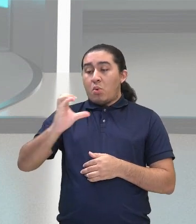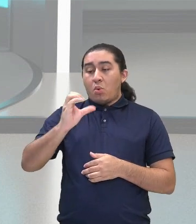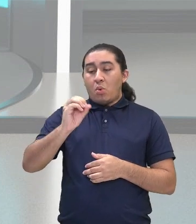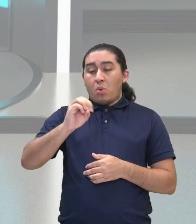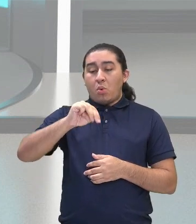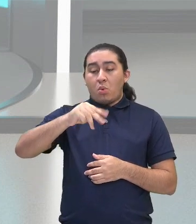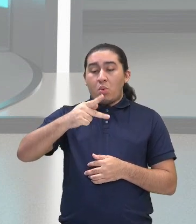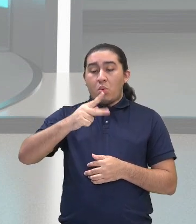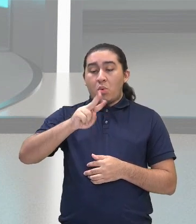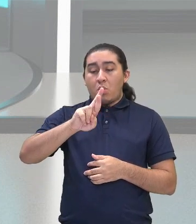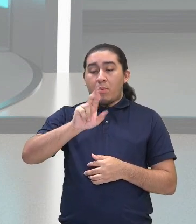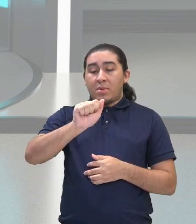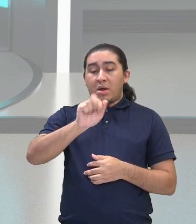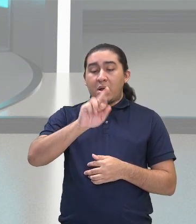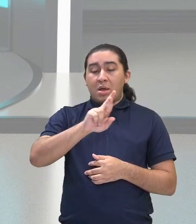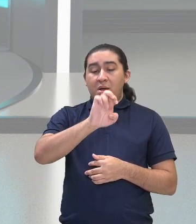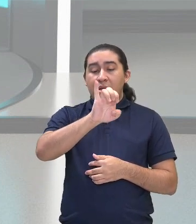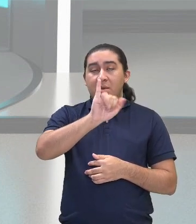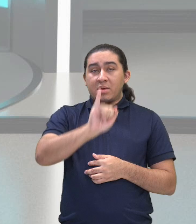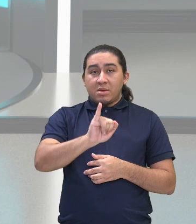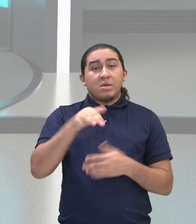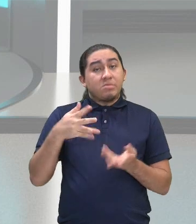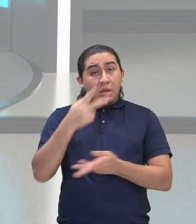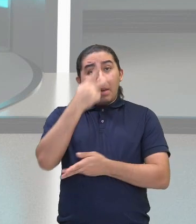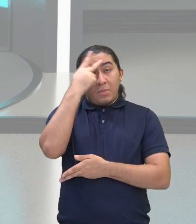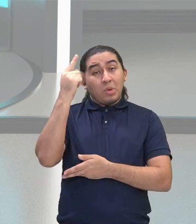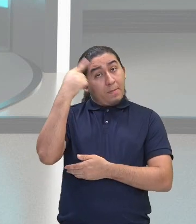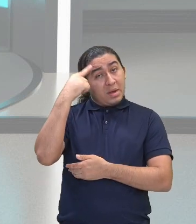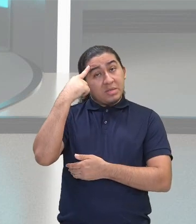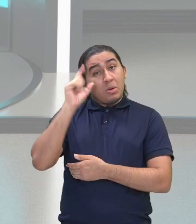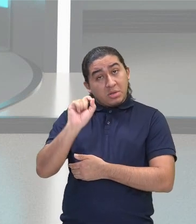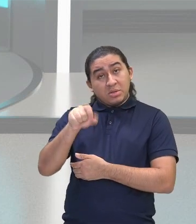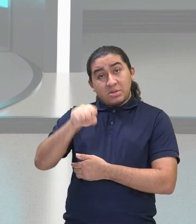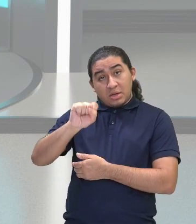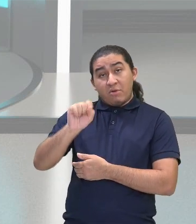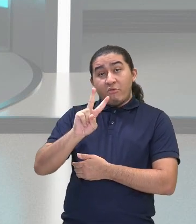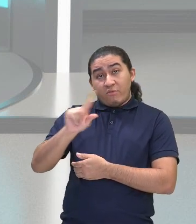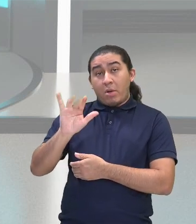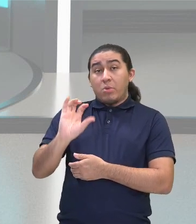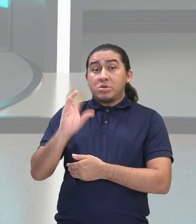Eu comprarei. Então, eu tenho certeza que vai acontecer a ação.